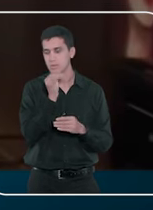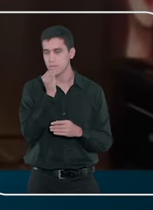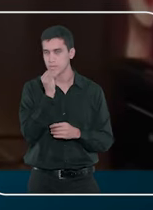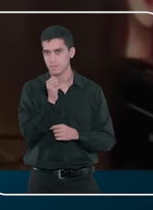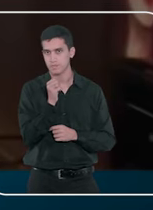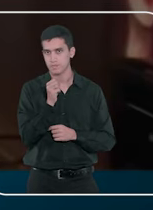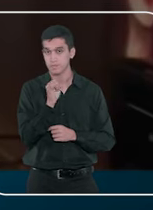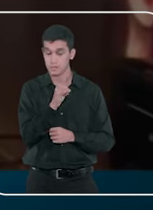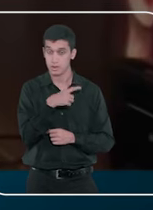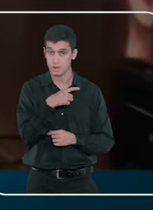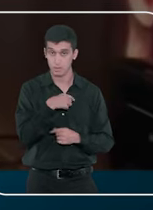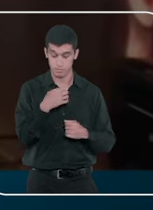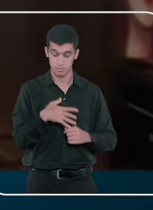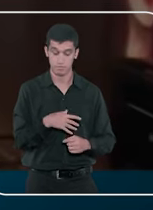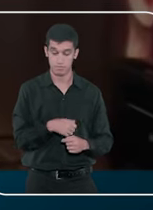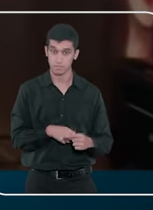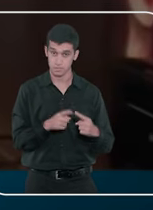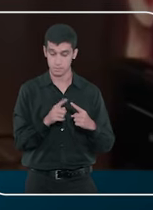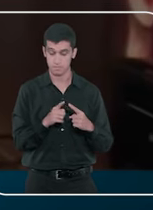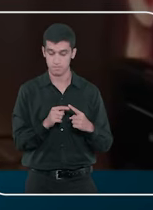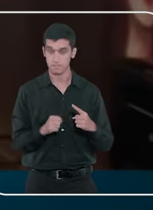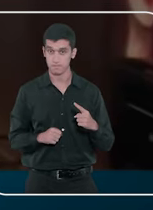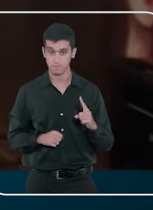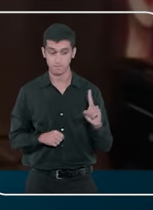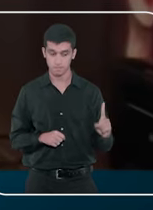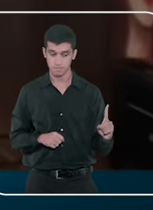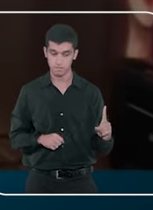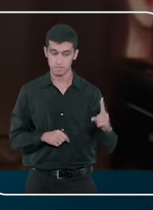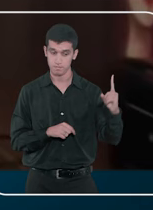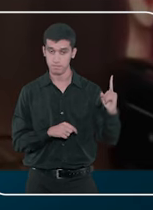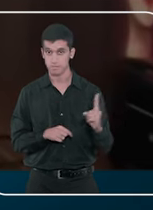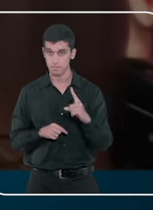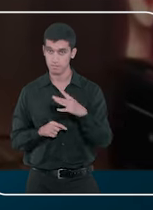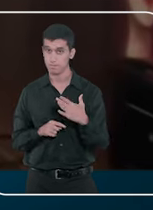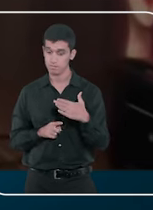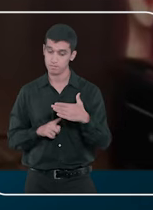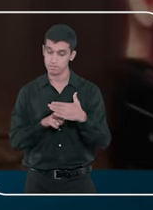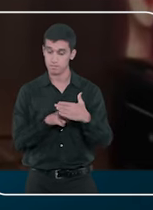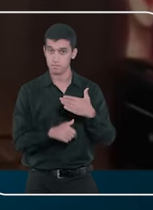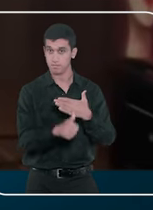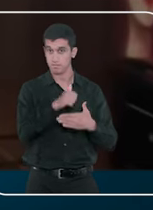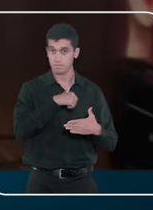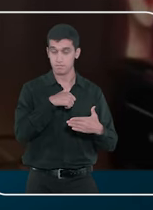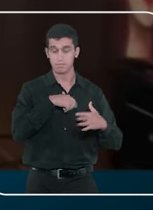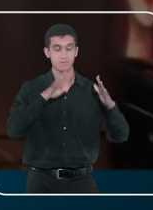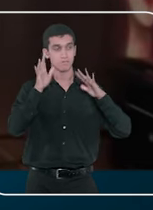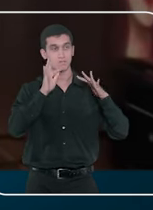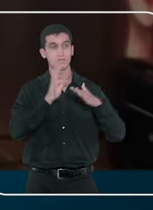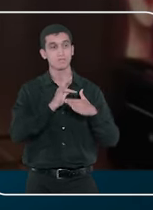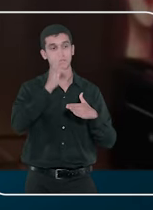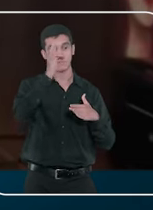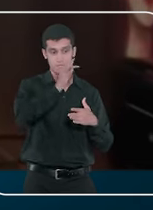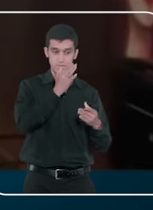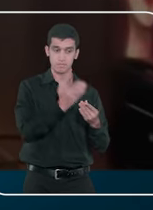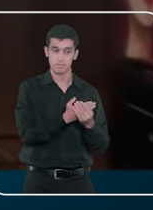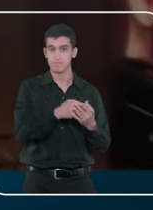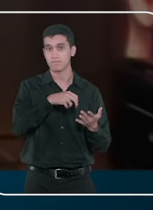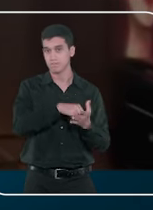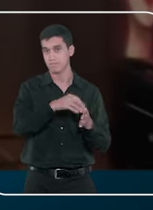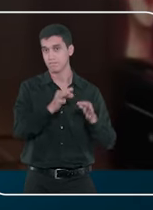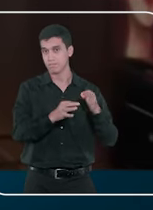de colaboração premiada, eu estou lançando meus olhos para eventual e futuro processo penal.